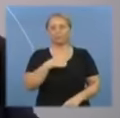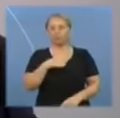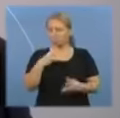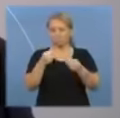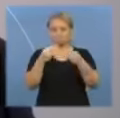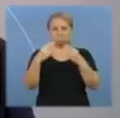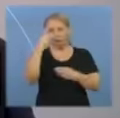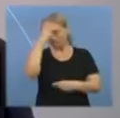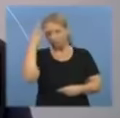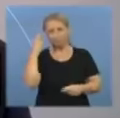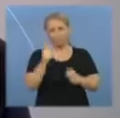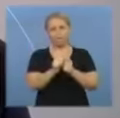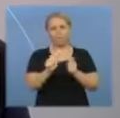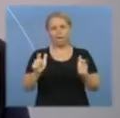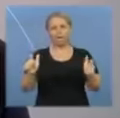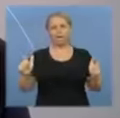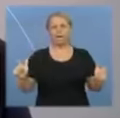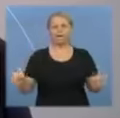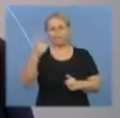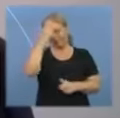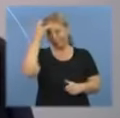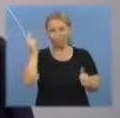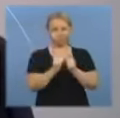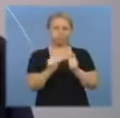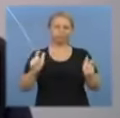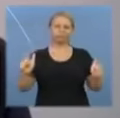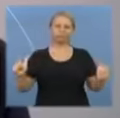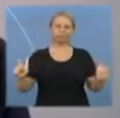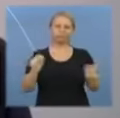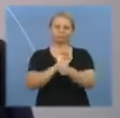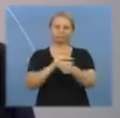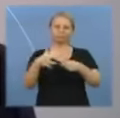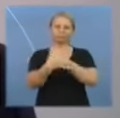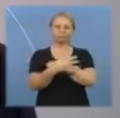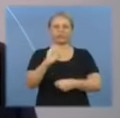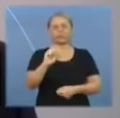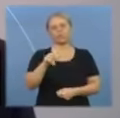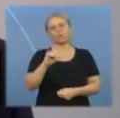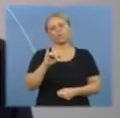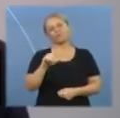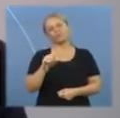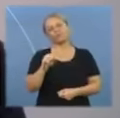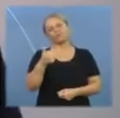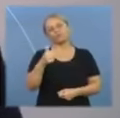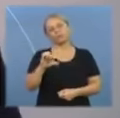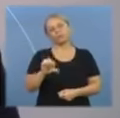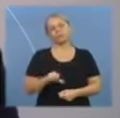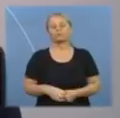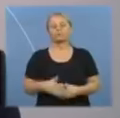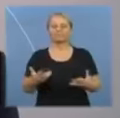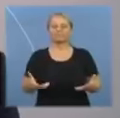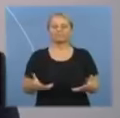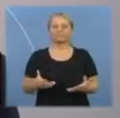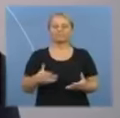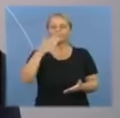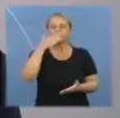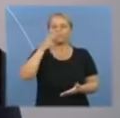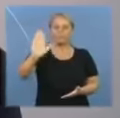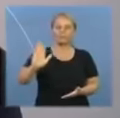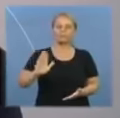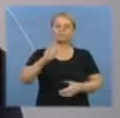mais está sendo vítima dos óbitos do Covid-19 aqui no nosso estado. Infelizmente, o que foi prometido